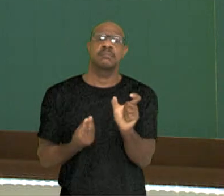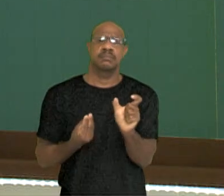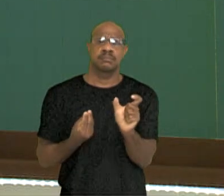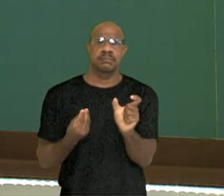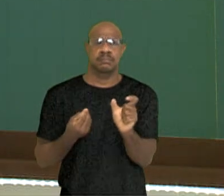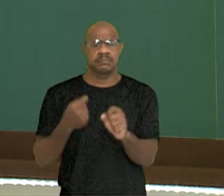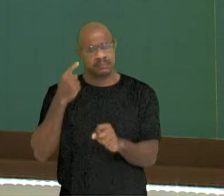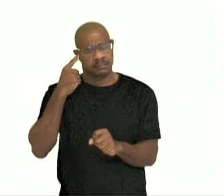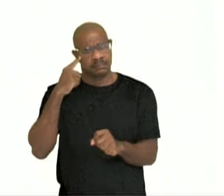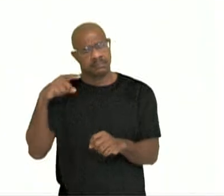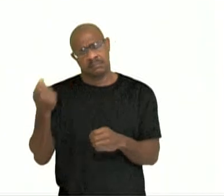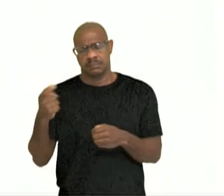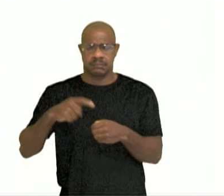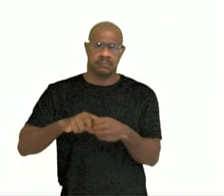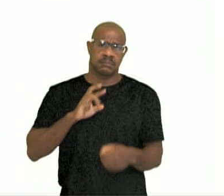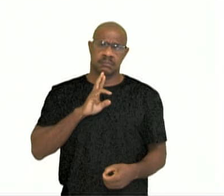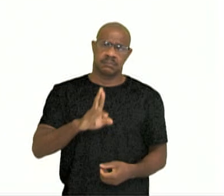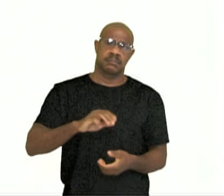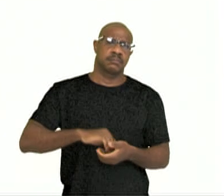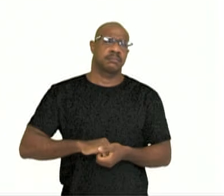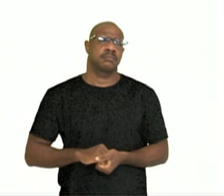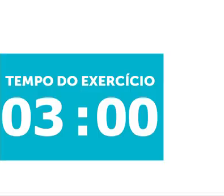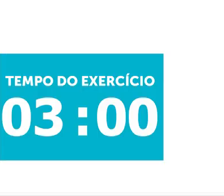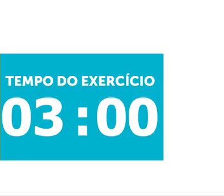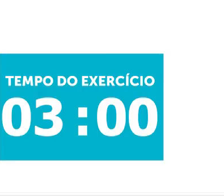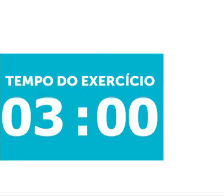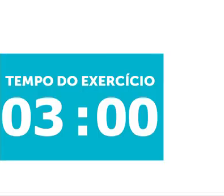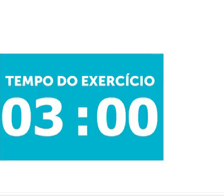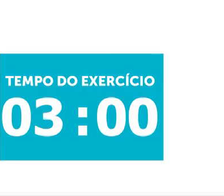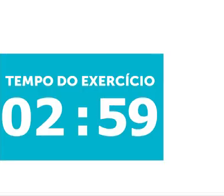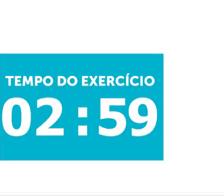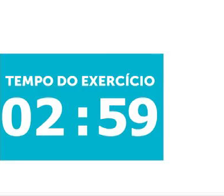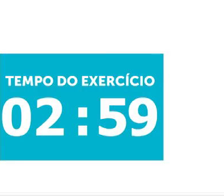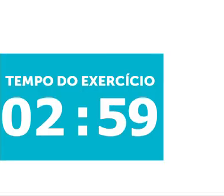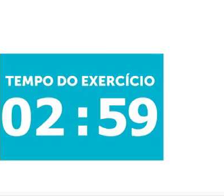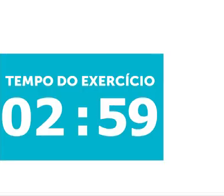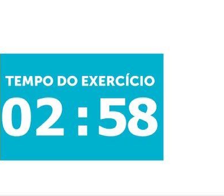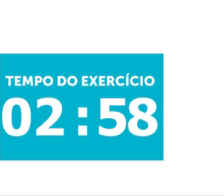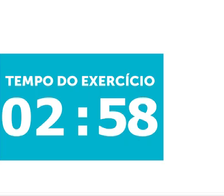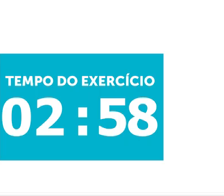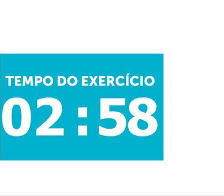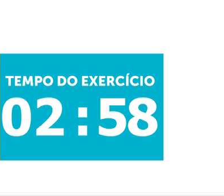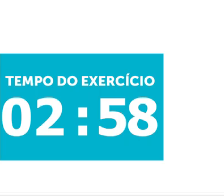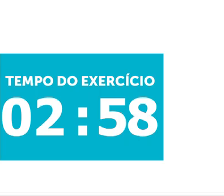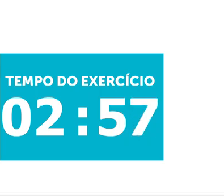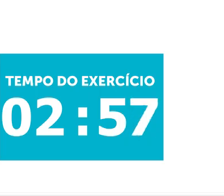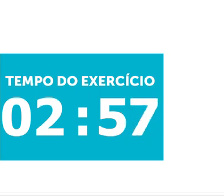comentando a resposta.